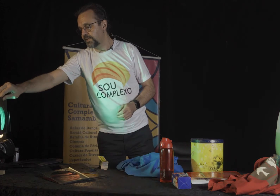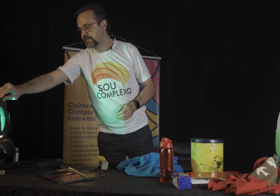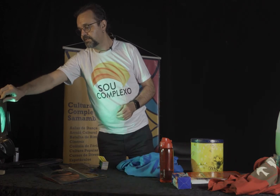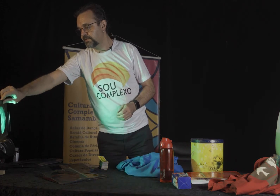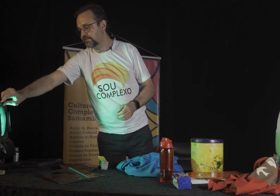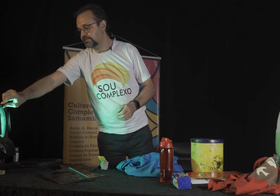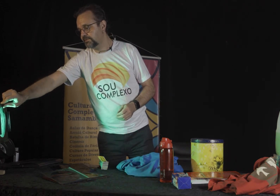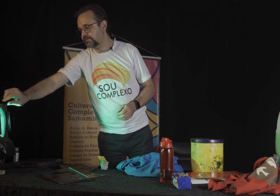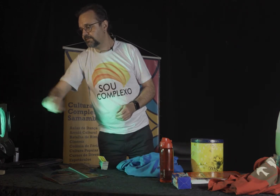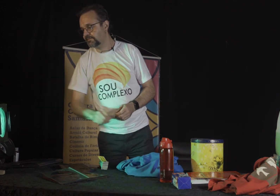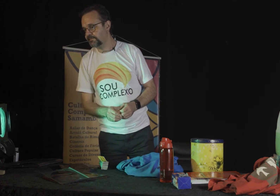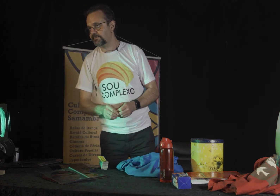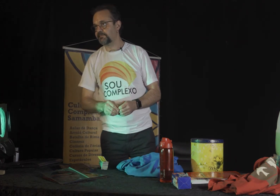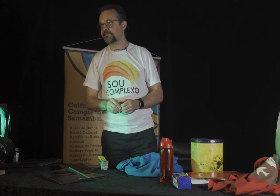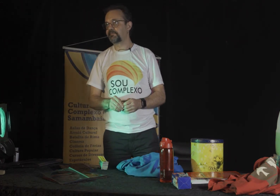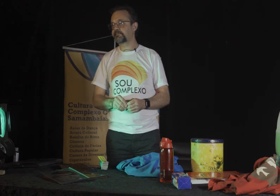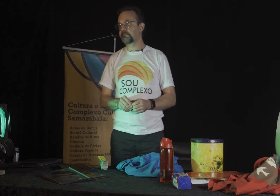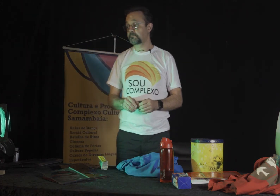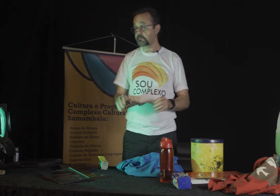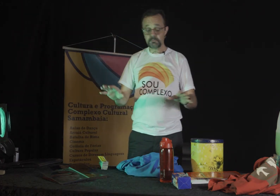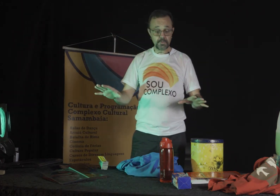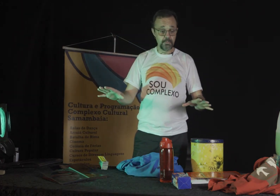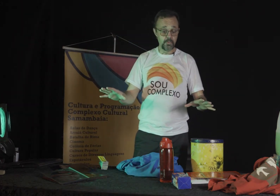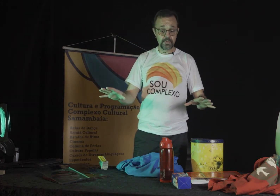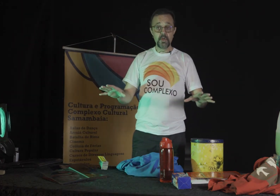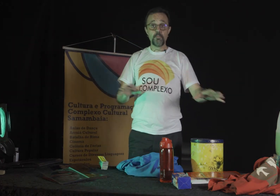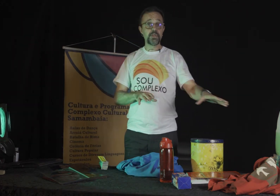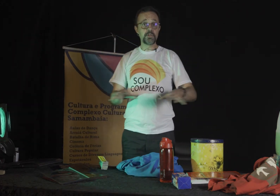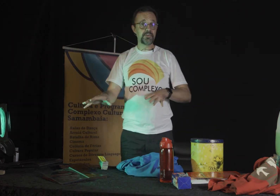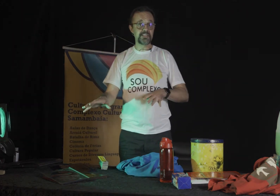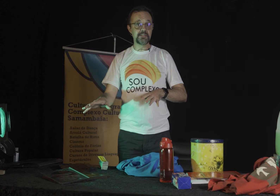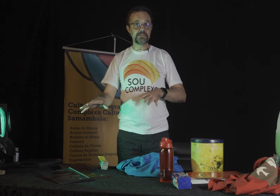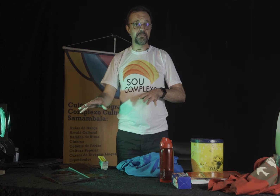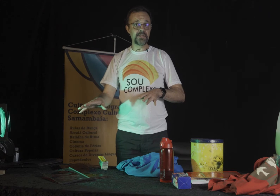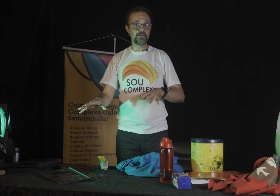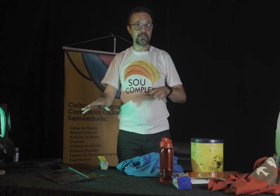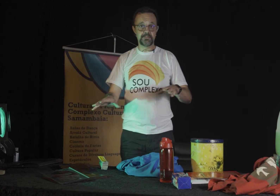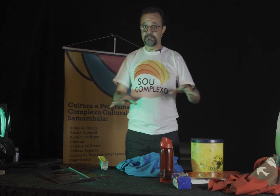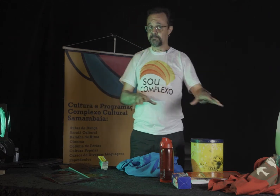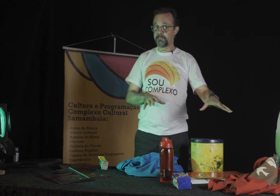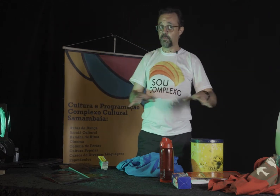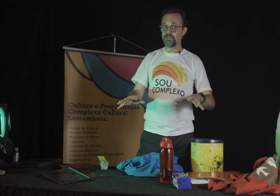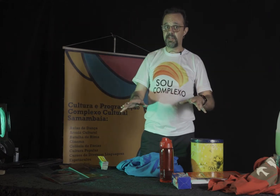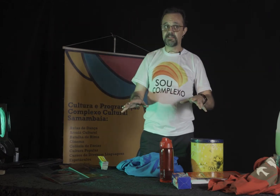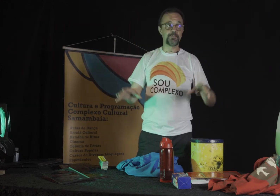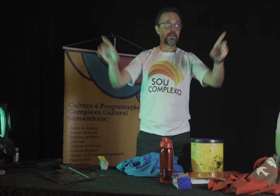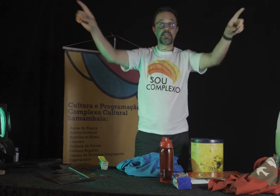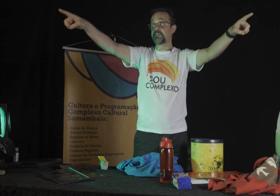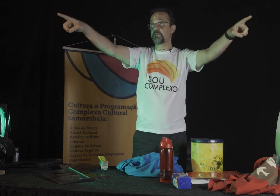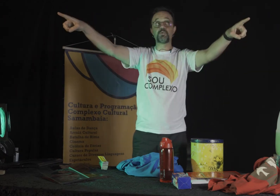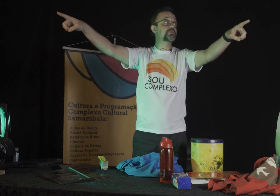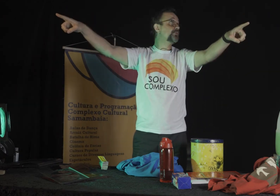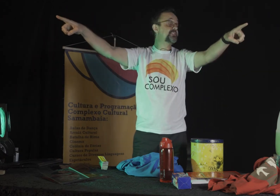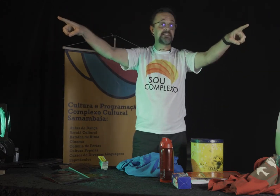Agora pode apagar, gente. Fala assim, então eu vou apagar a luz aqui e colocar... Bom, por enquanto vocês não estão vendo nenhuma diferença, porque